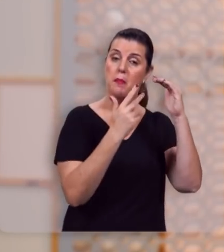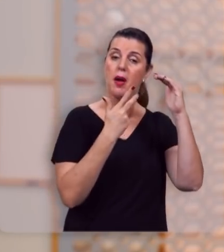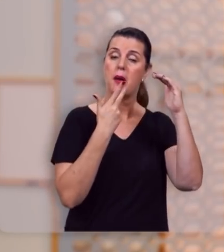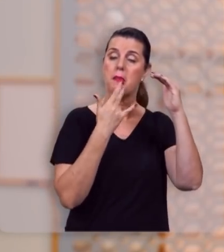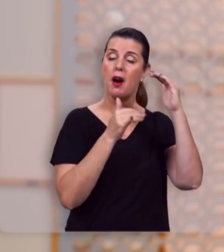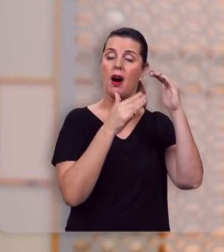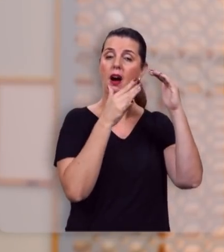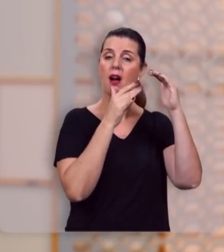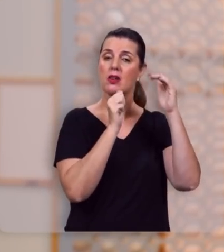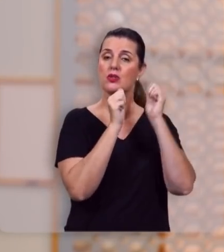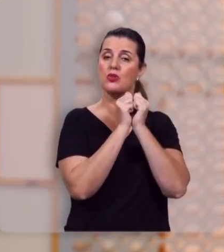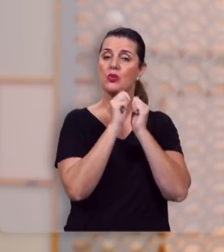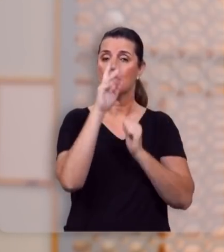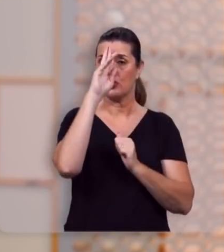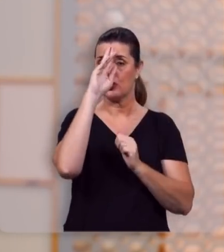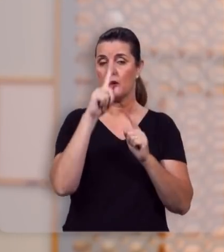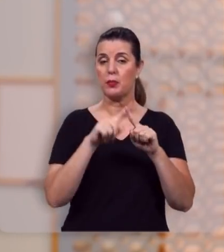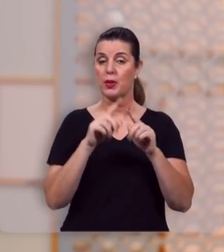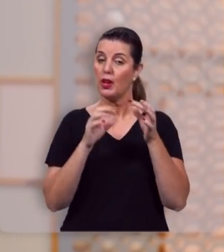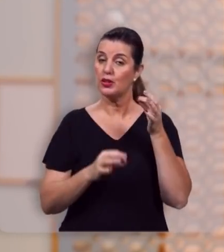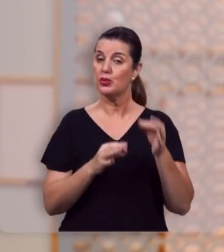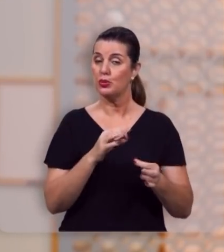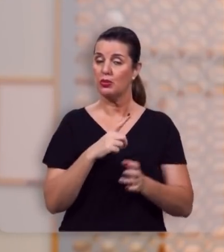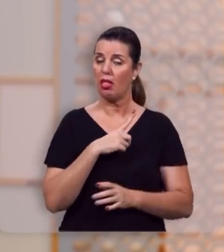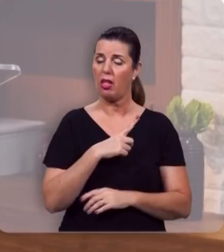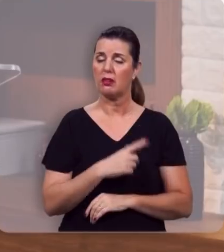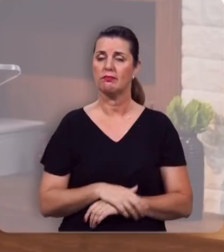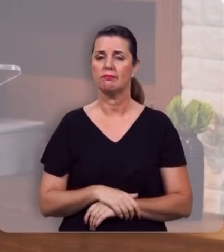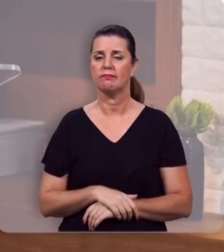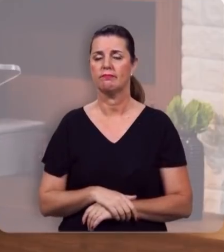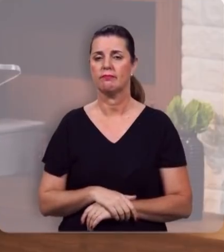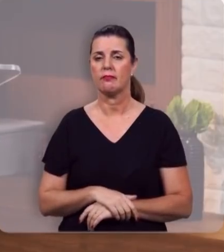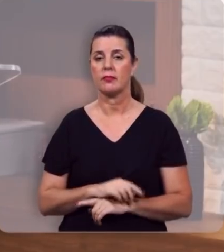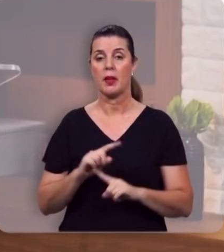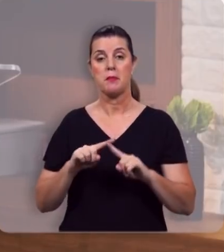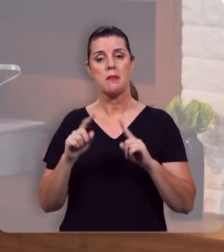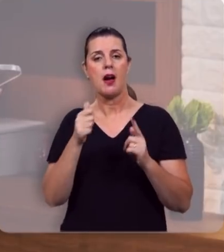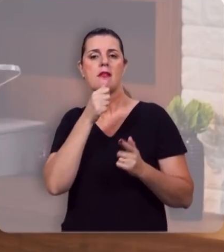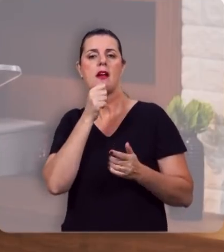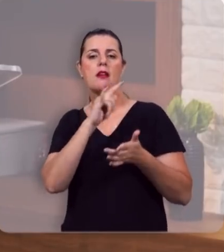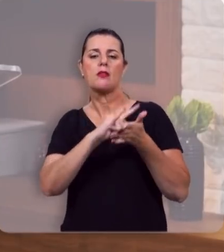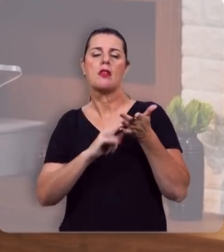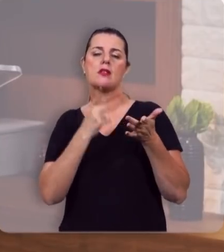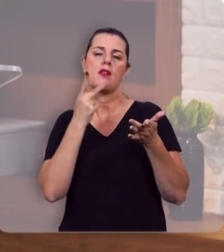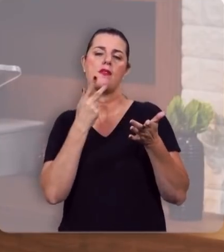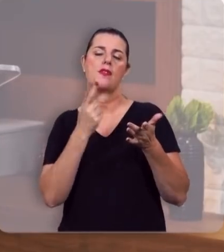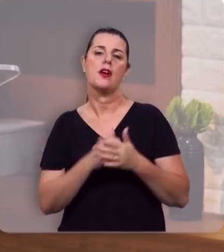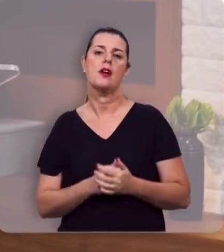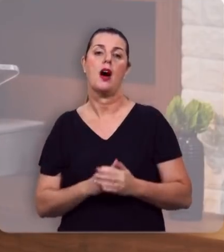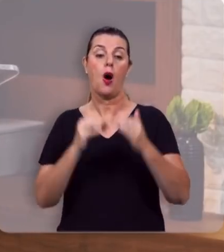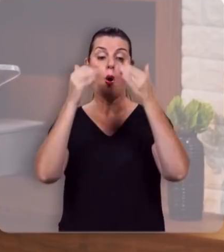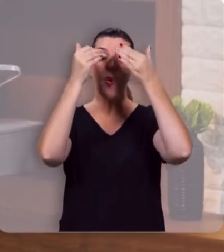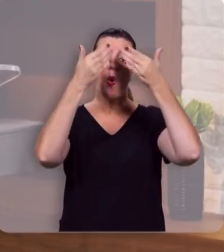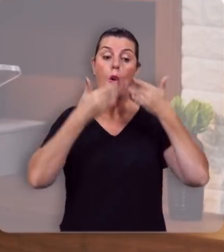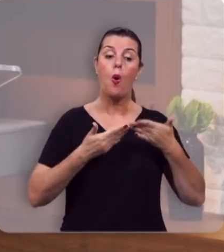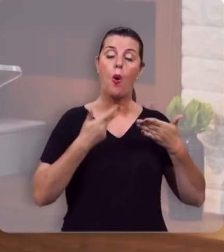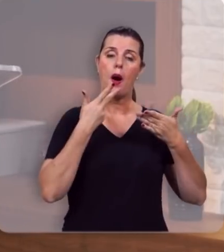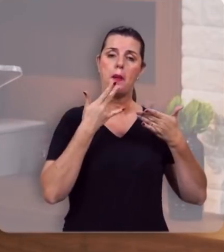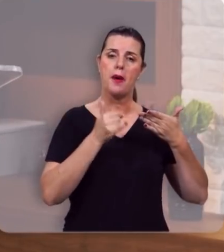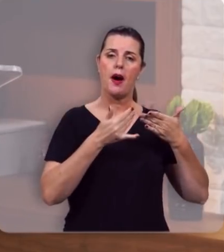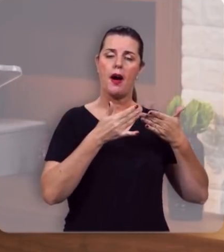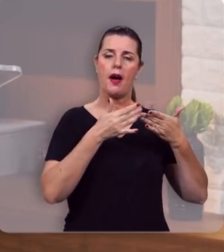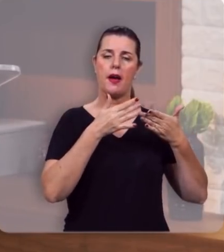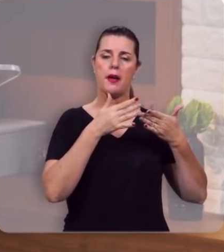pais no Senhor, porque isso é justo. Mas ainda o texto prossegue e diz o seguinte, honra teu pai e tua